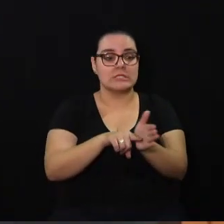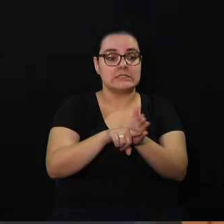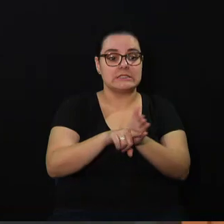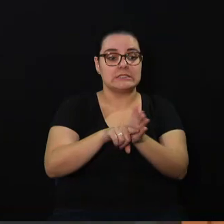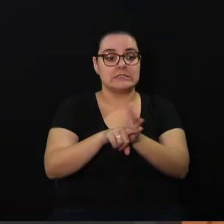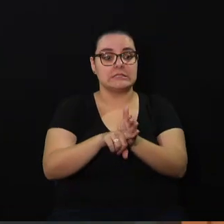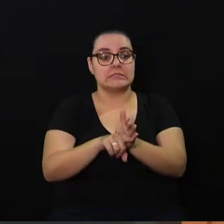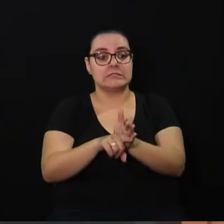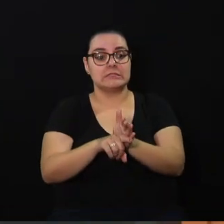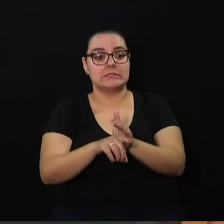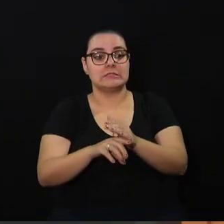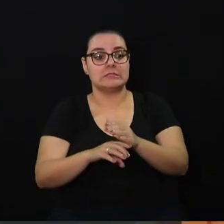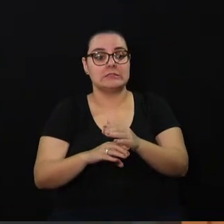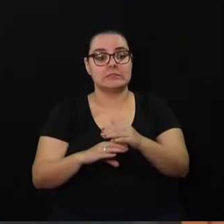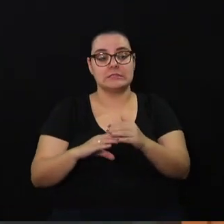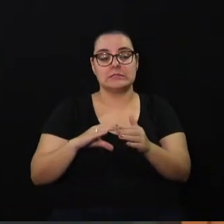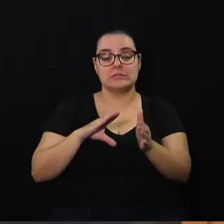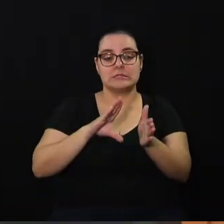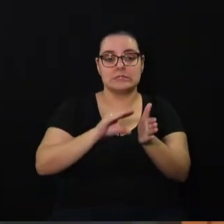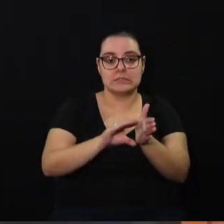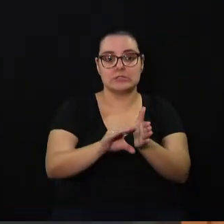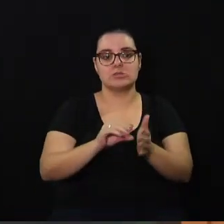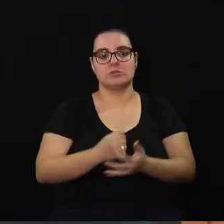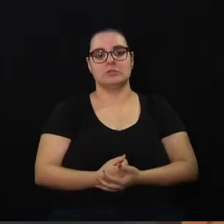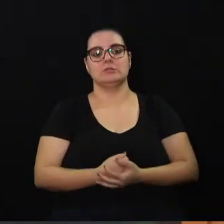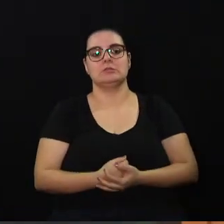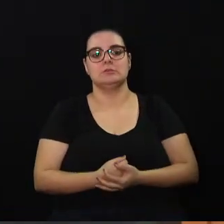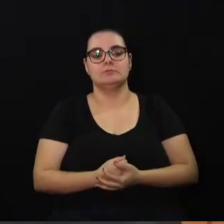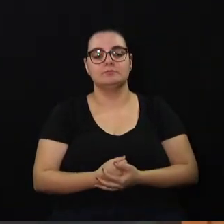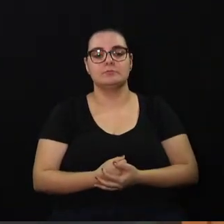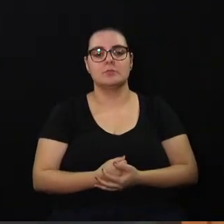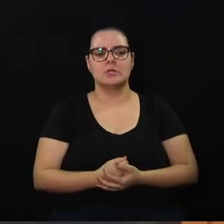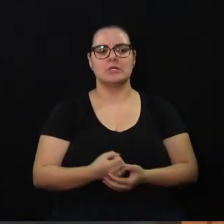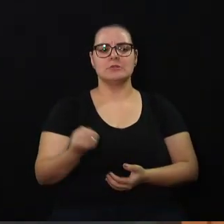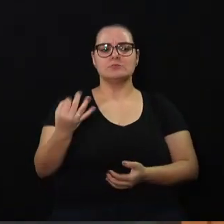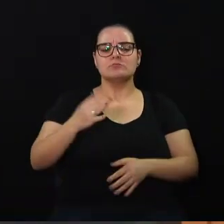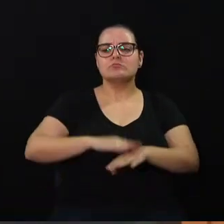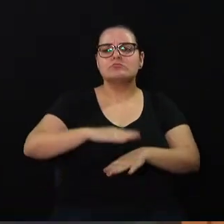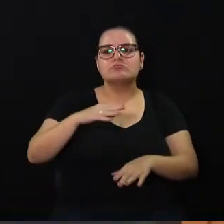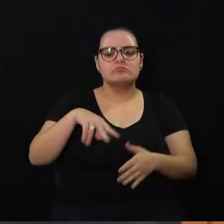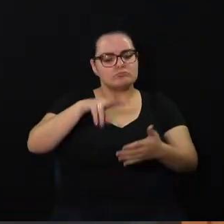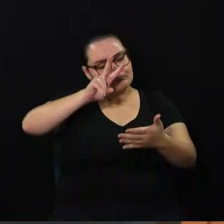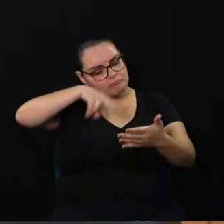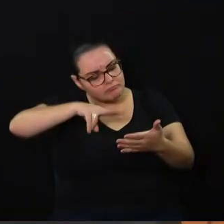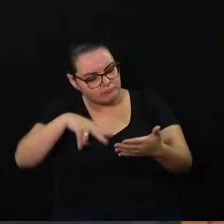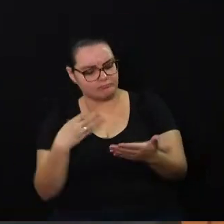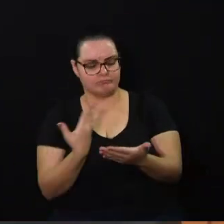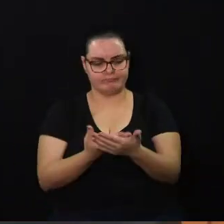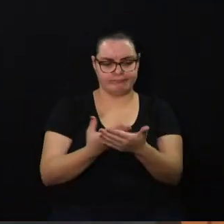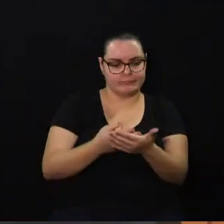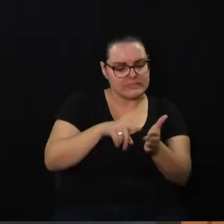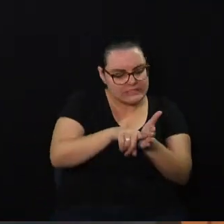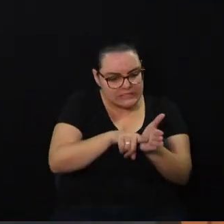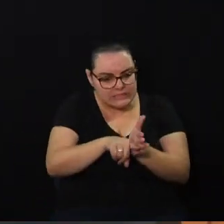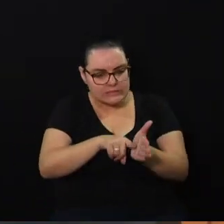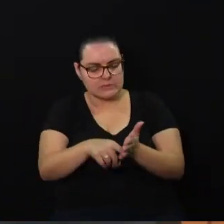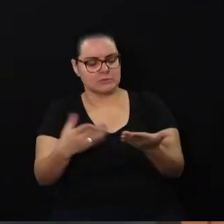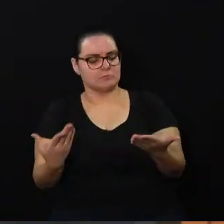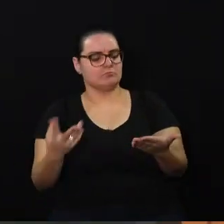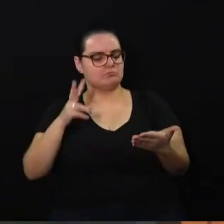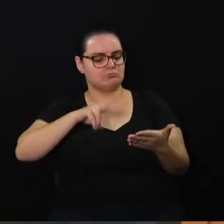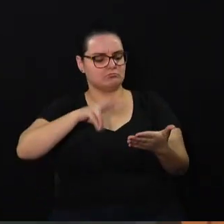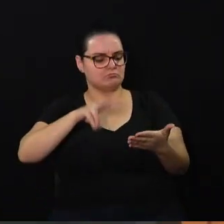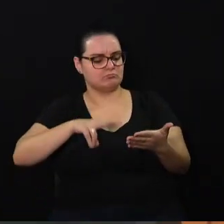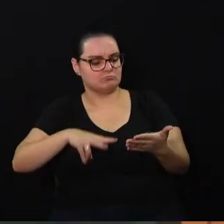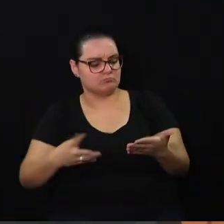sintomas que meu filho apresentava e quanto mais eu lia quanto mais eu me debruçava nessas pesquisas científicas nesses